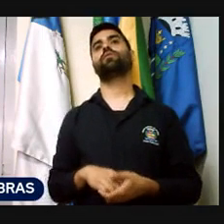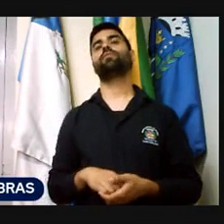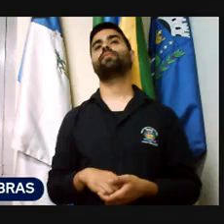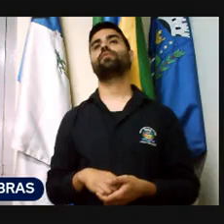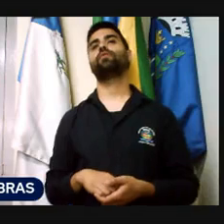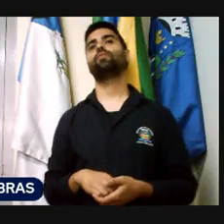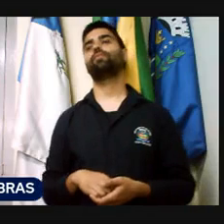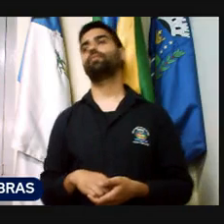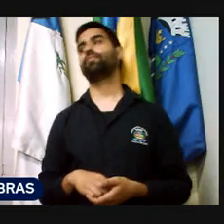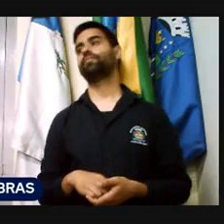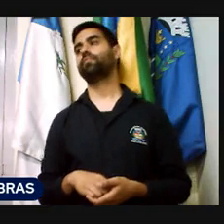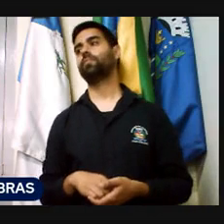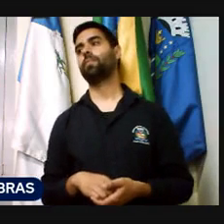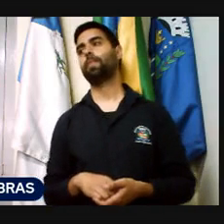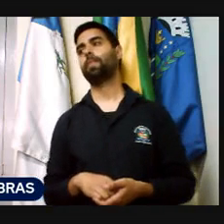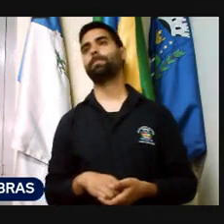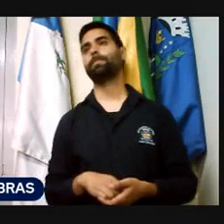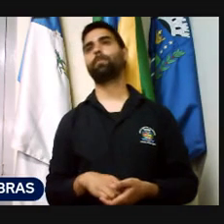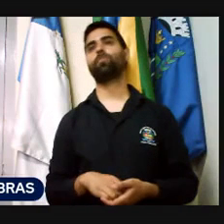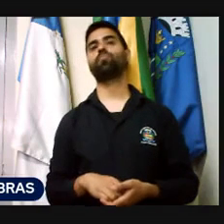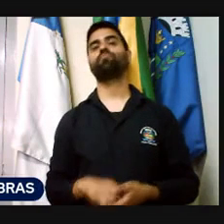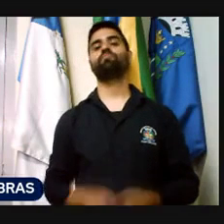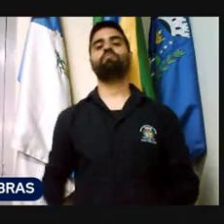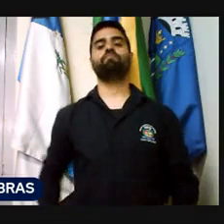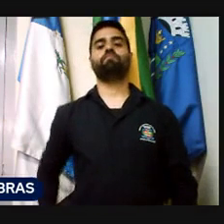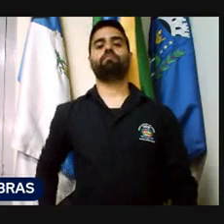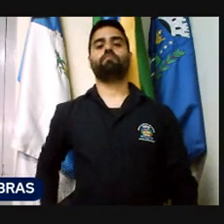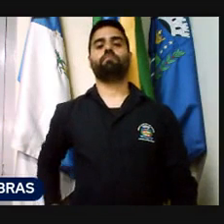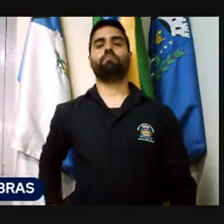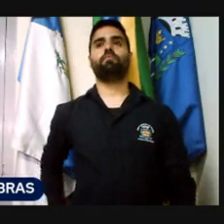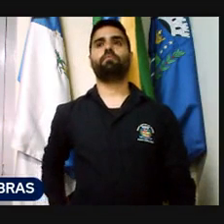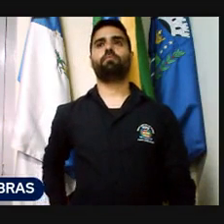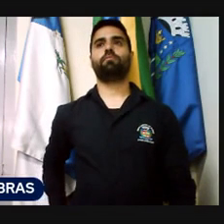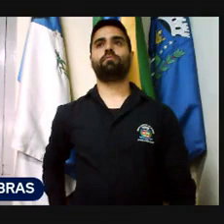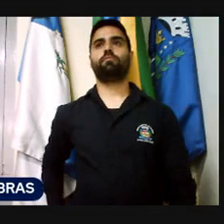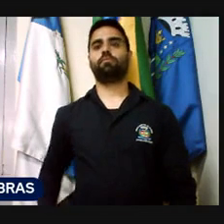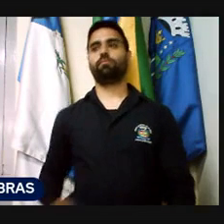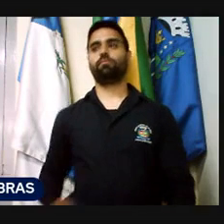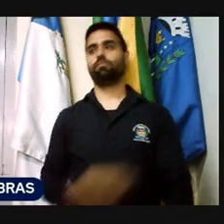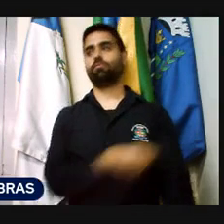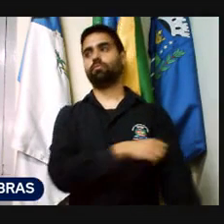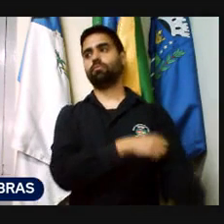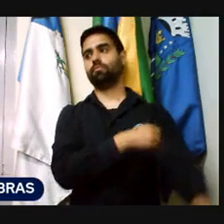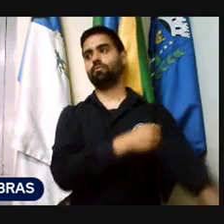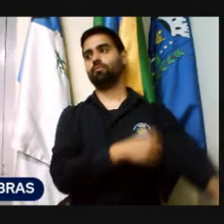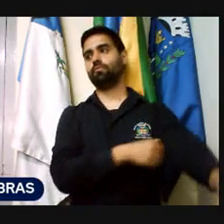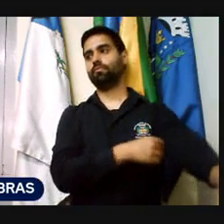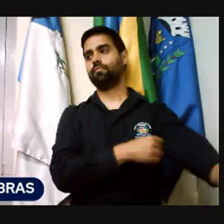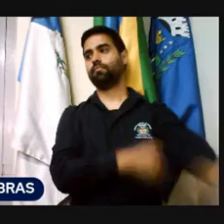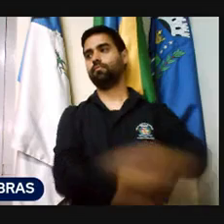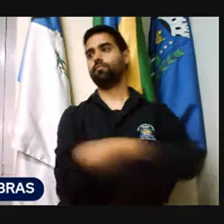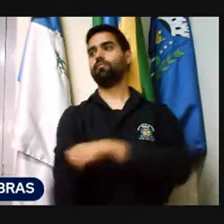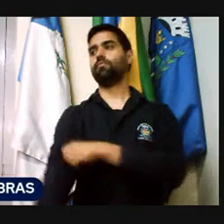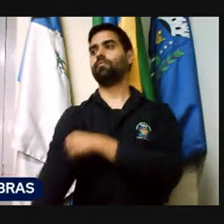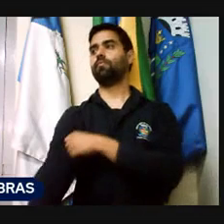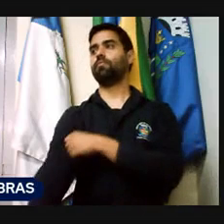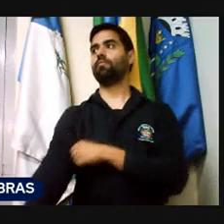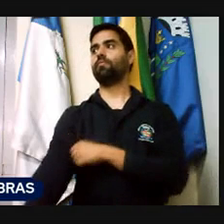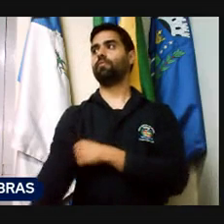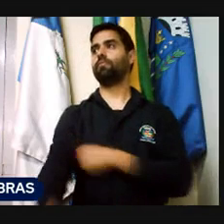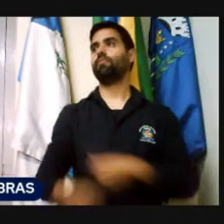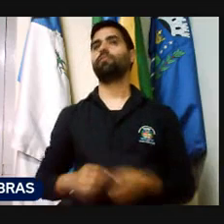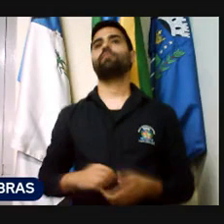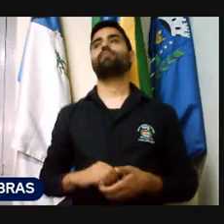rejeita? Aprova. Vereador Bernardo? Aprova. Vereador David? Vereador Eduardo Ávila? Aprova. Vereador Eduardo Rank?